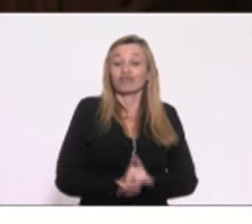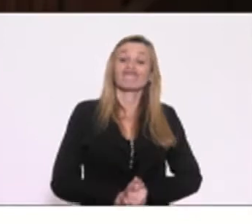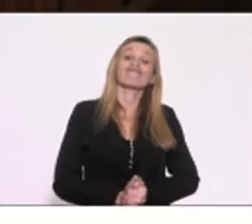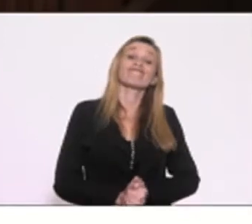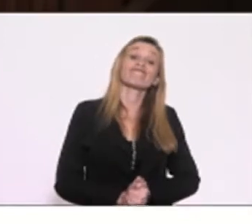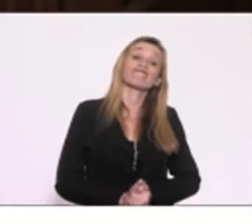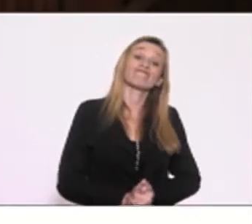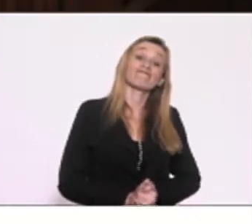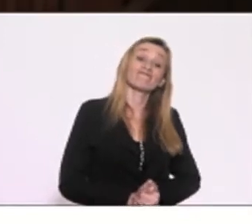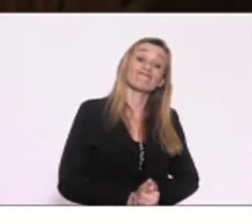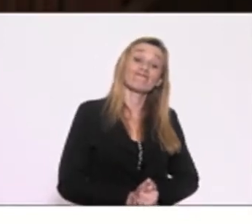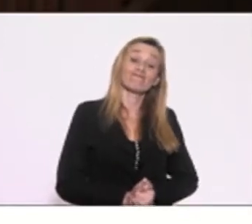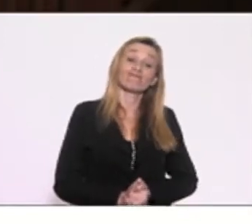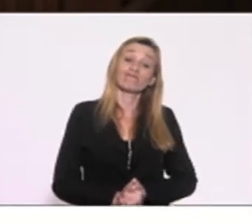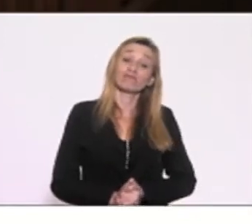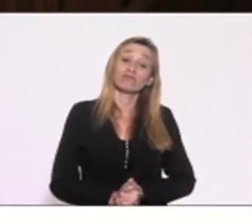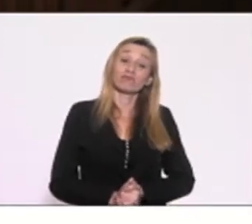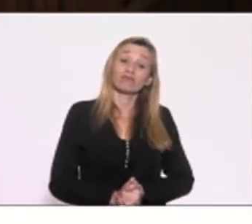baixo,